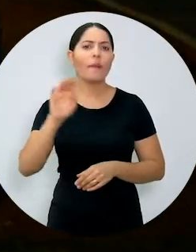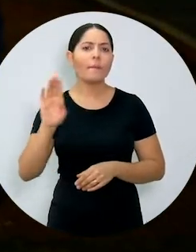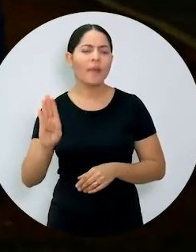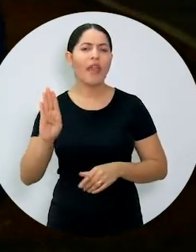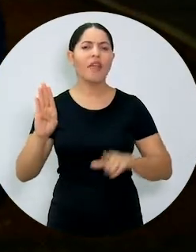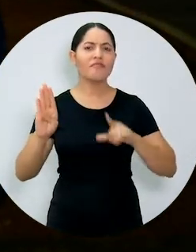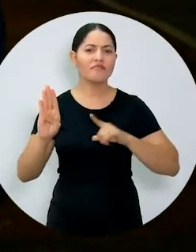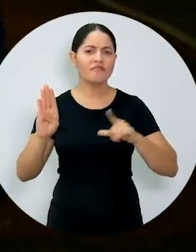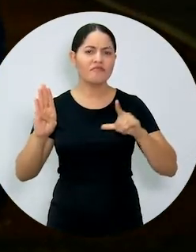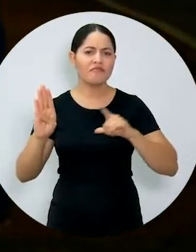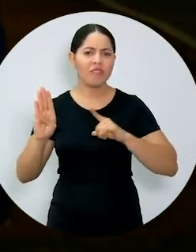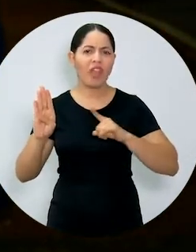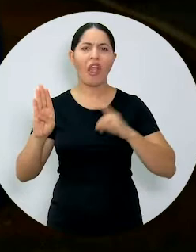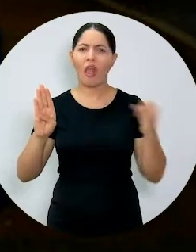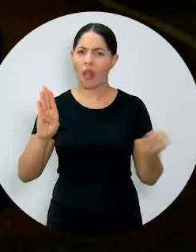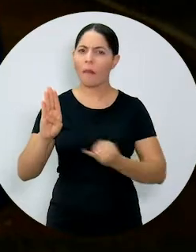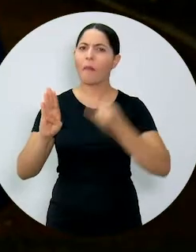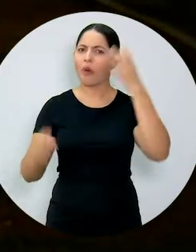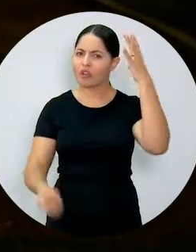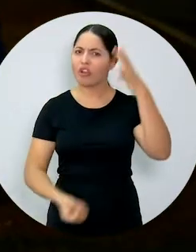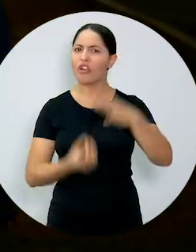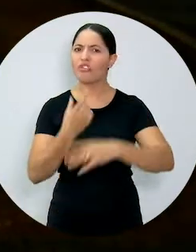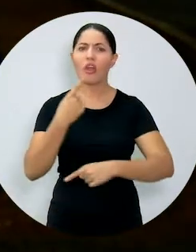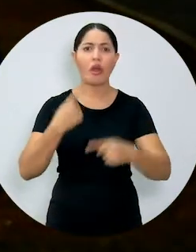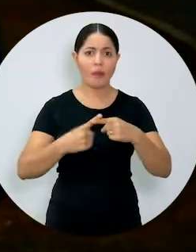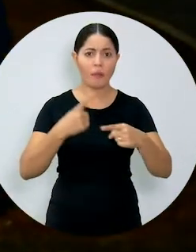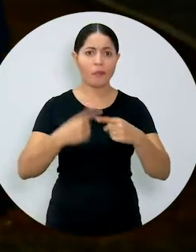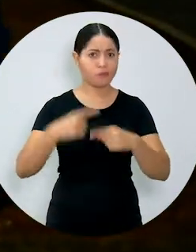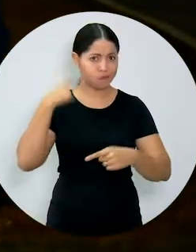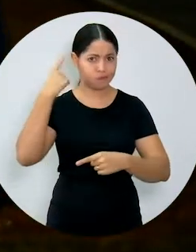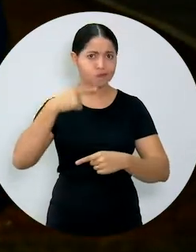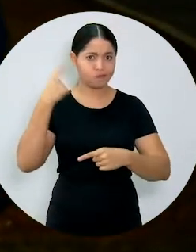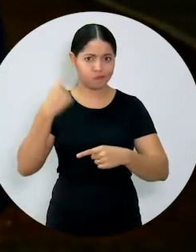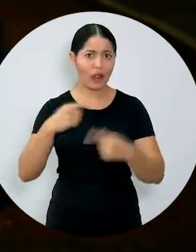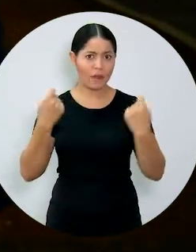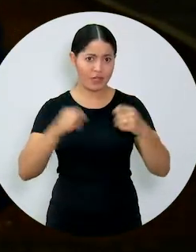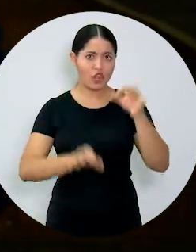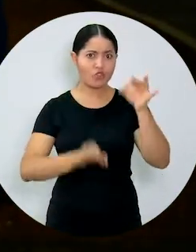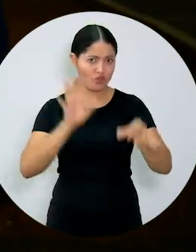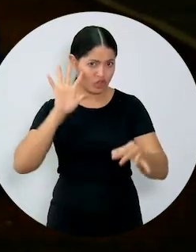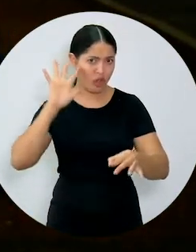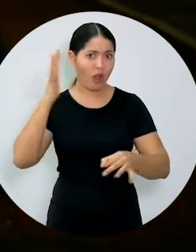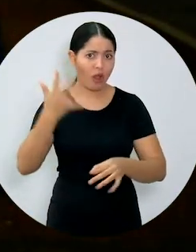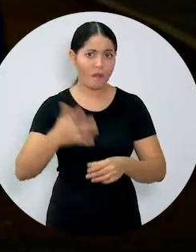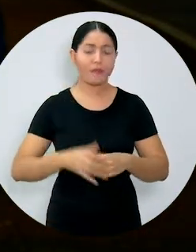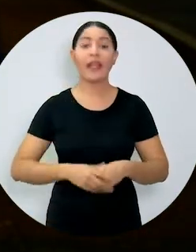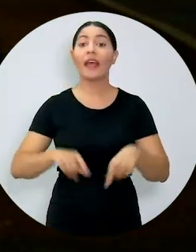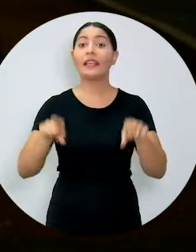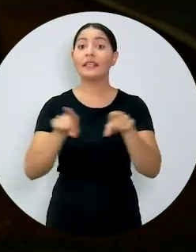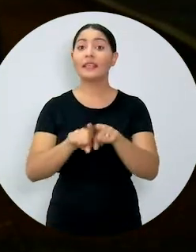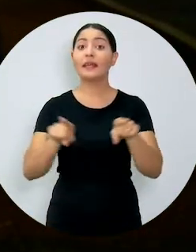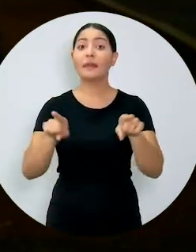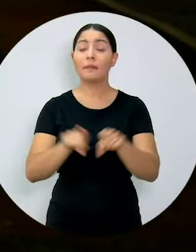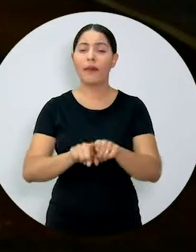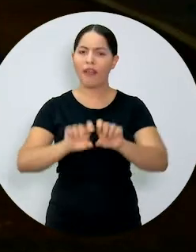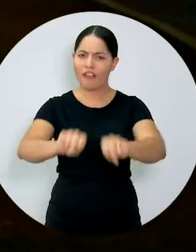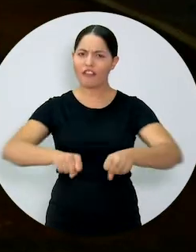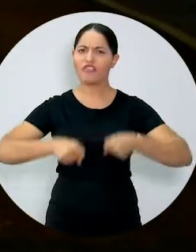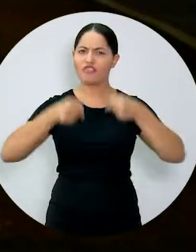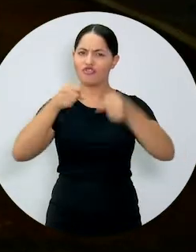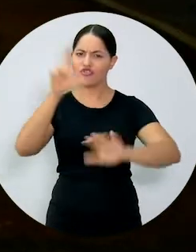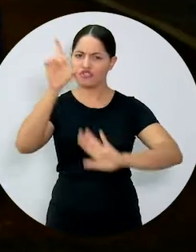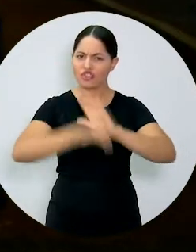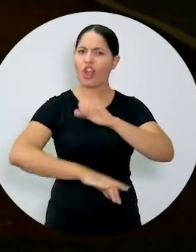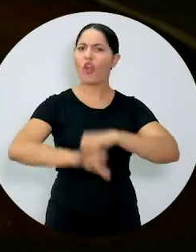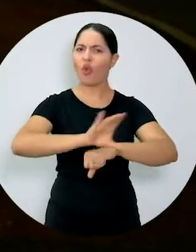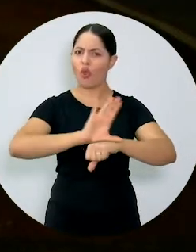dos Advogados do Brasil existe porque sem a advocacia não há justiça. A OAB luta pelas garantias da